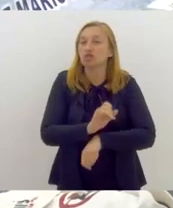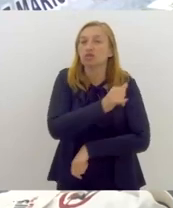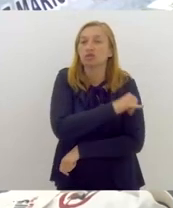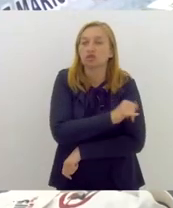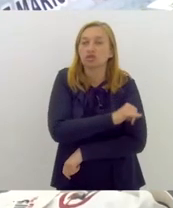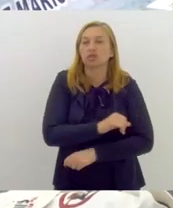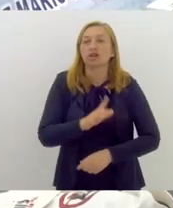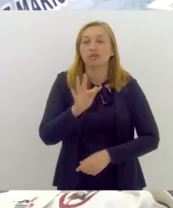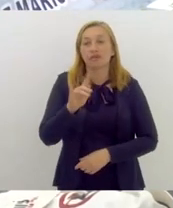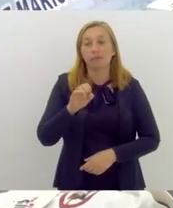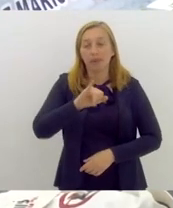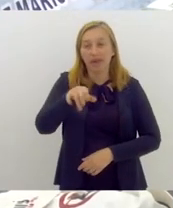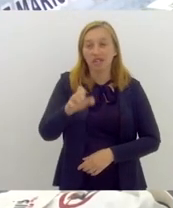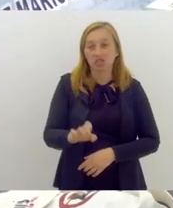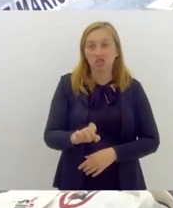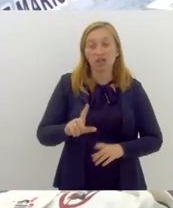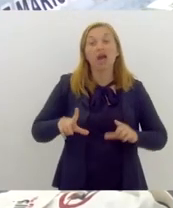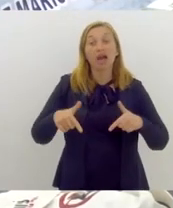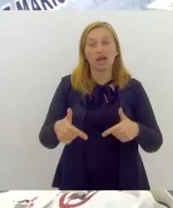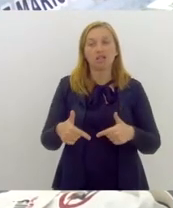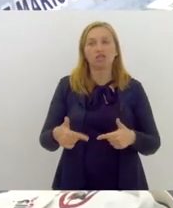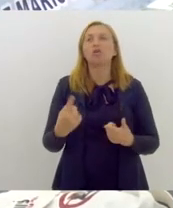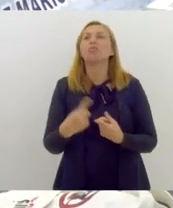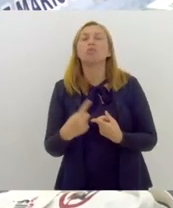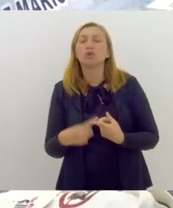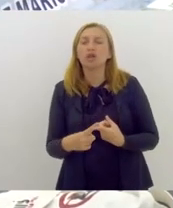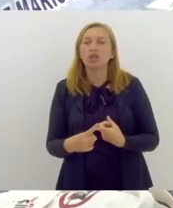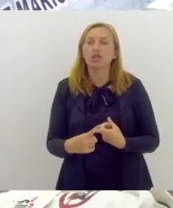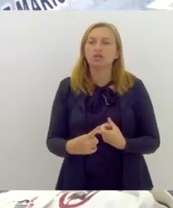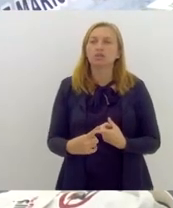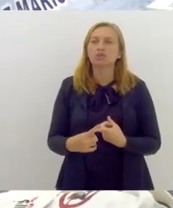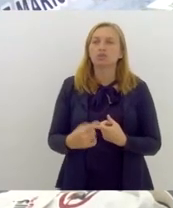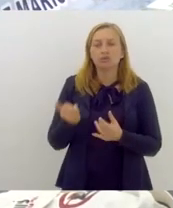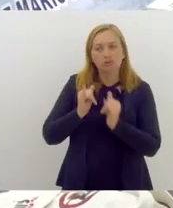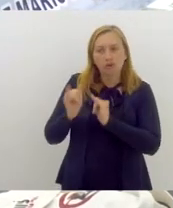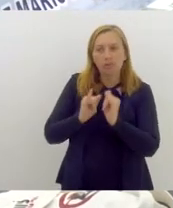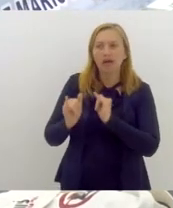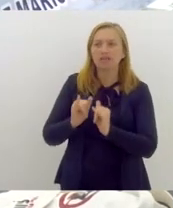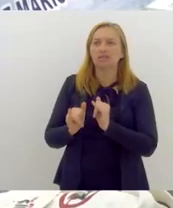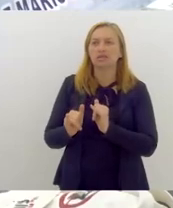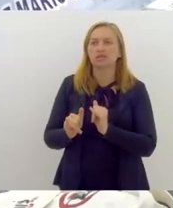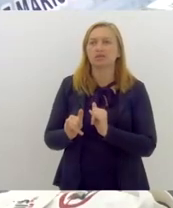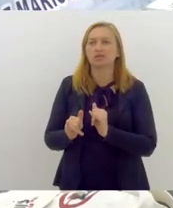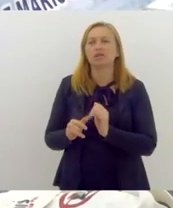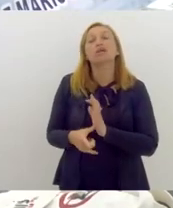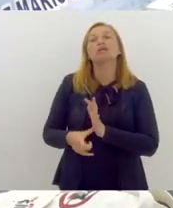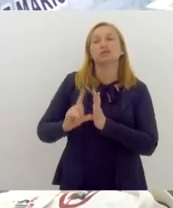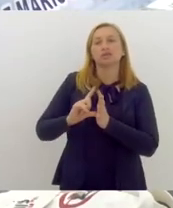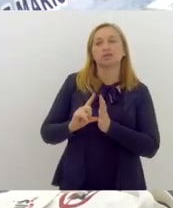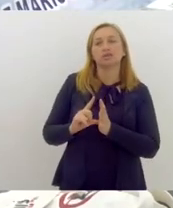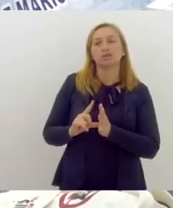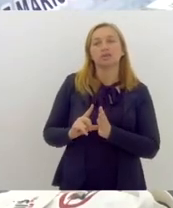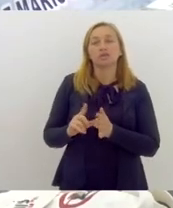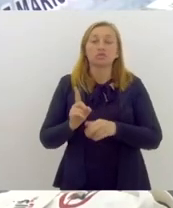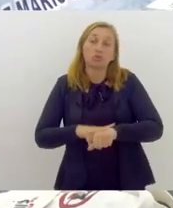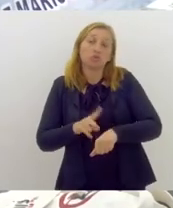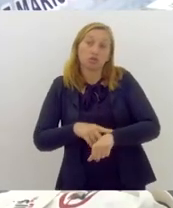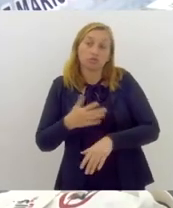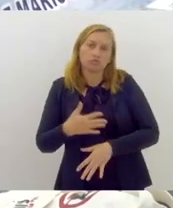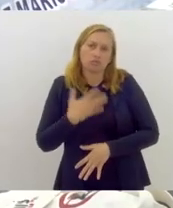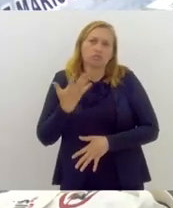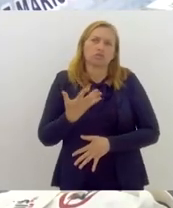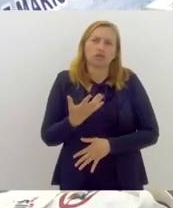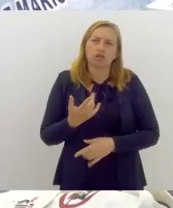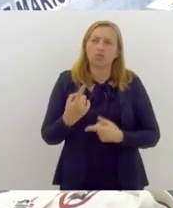a Fipe agita com isso por que que não foi ouvida mas em determinados momentos eu fico mesmo que